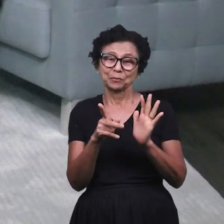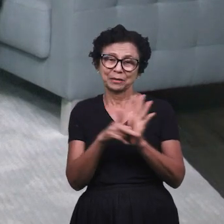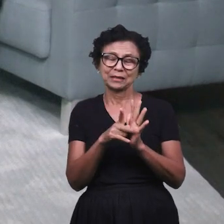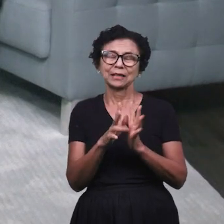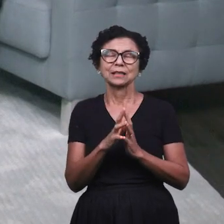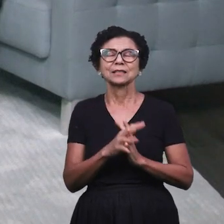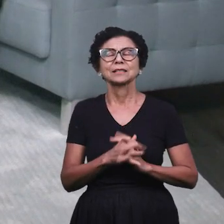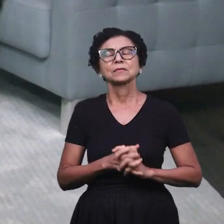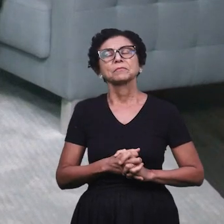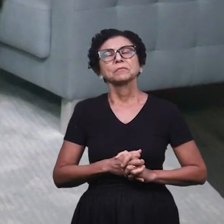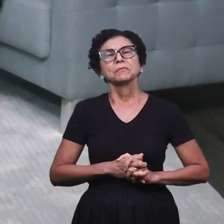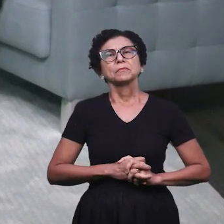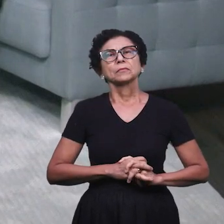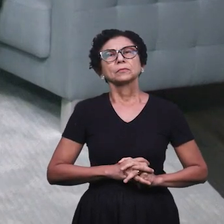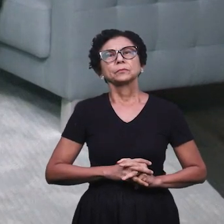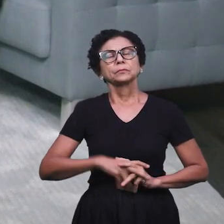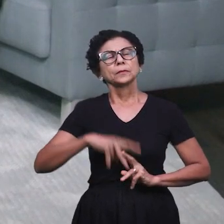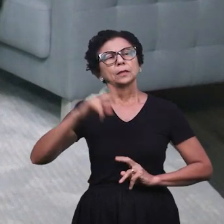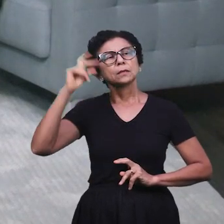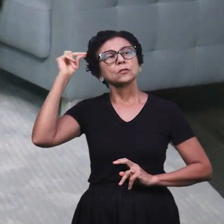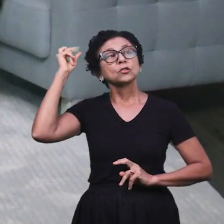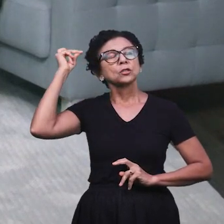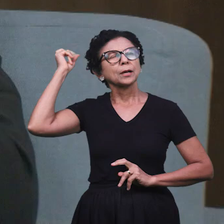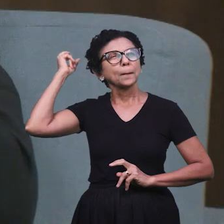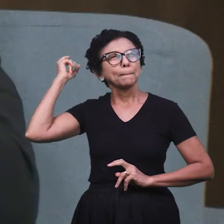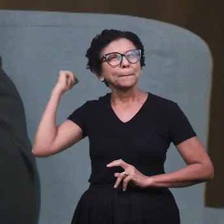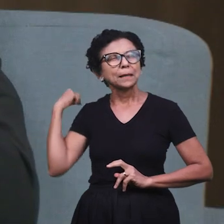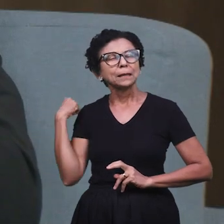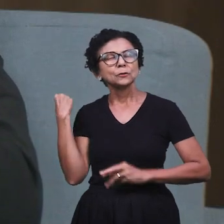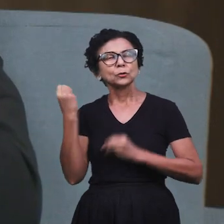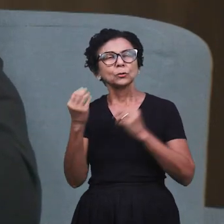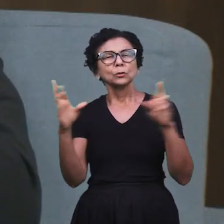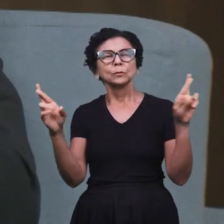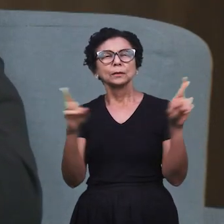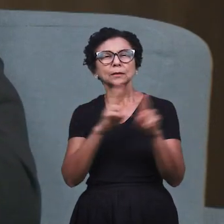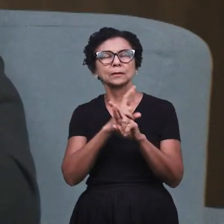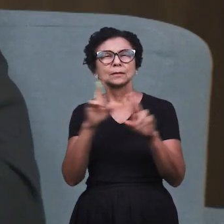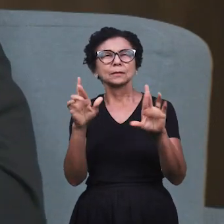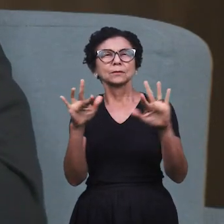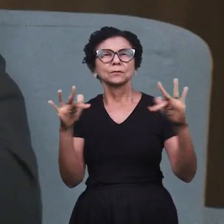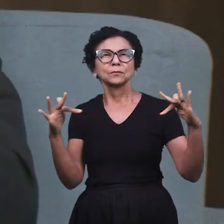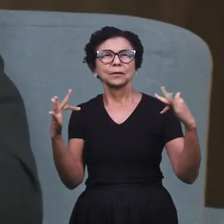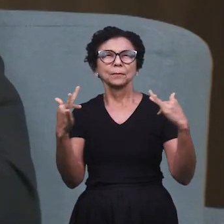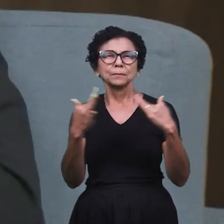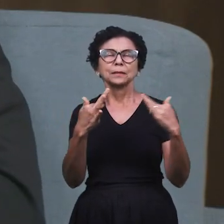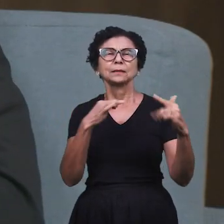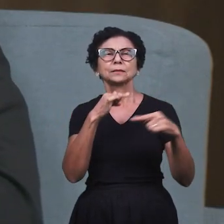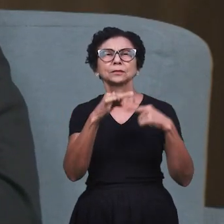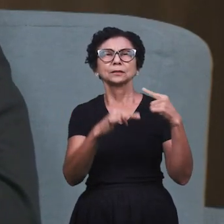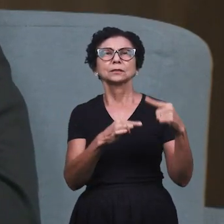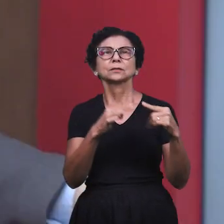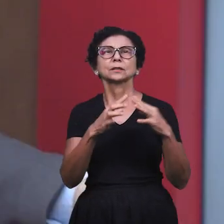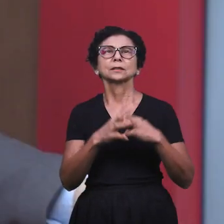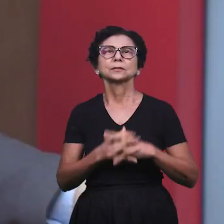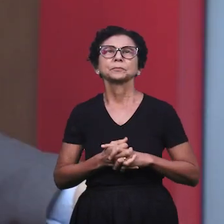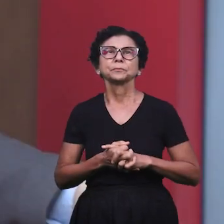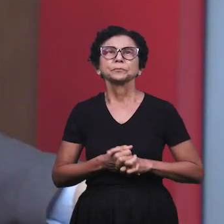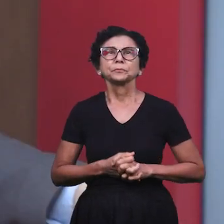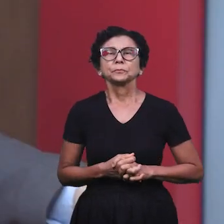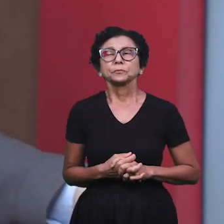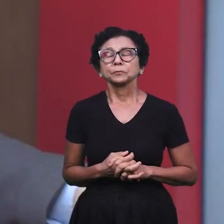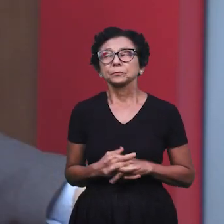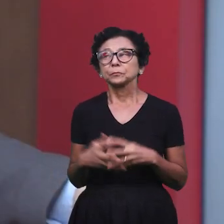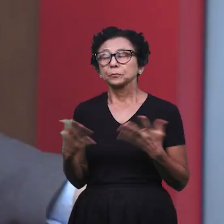convívio antigamente, familiar e essa relação intergeracional entre as pessoas da família? Bem,